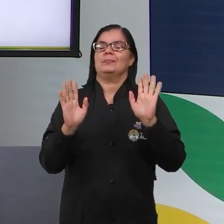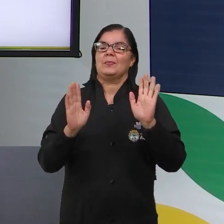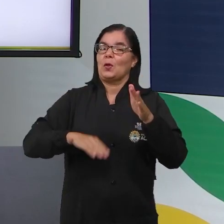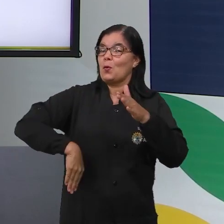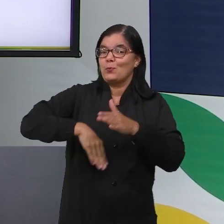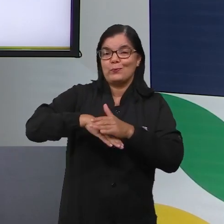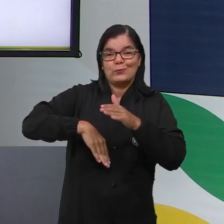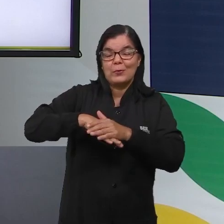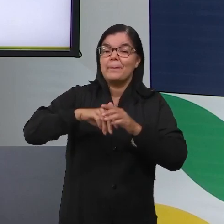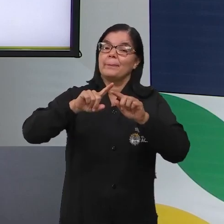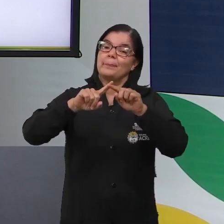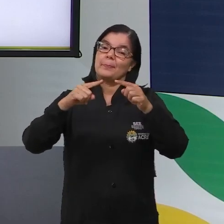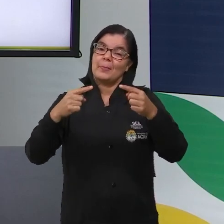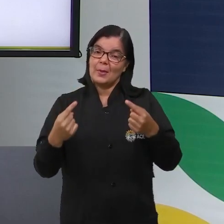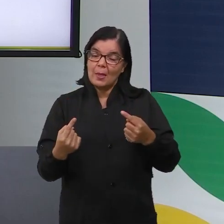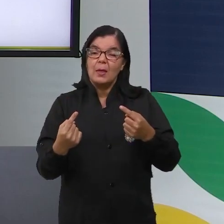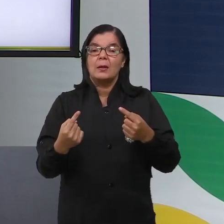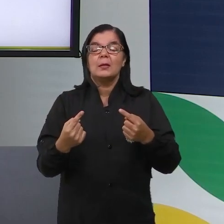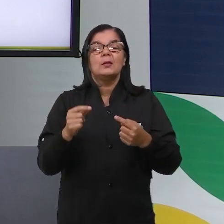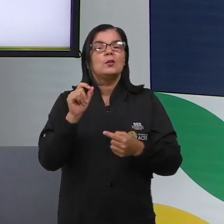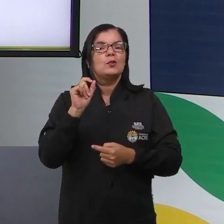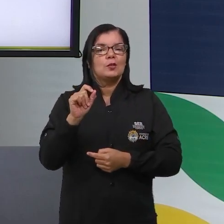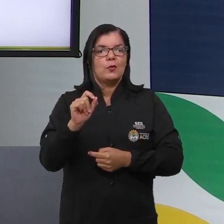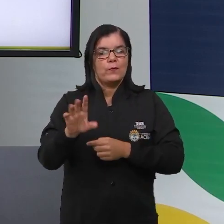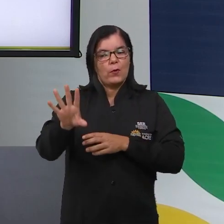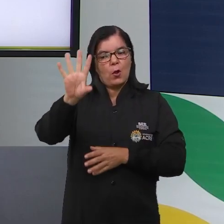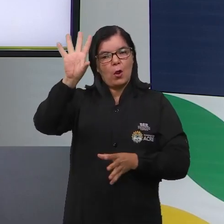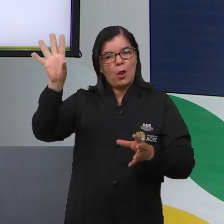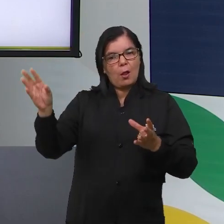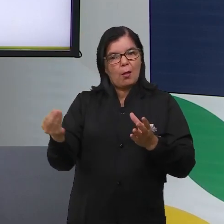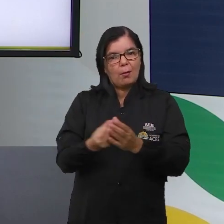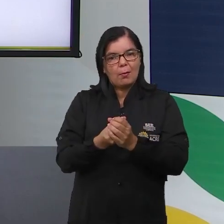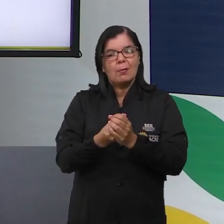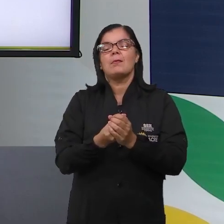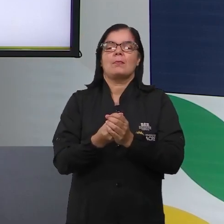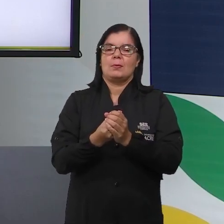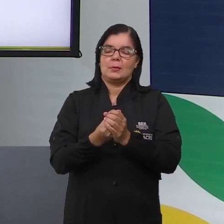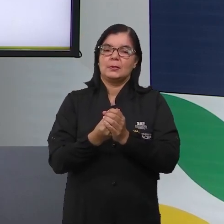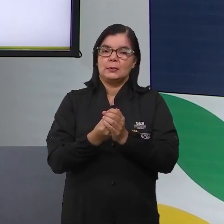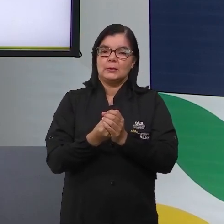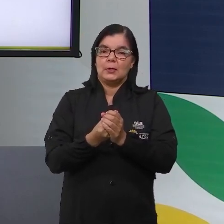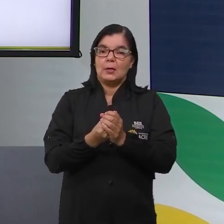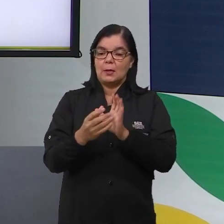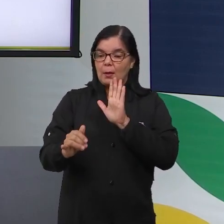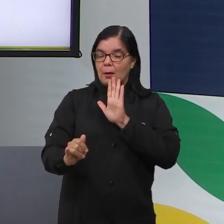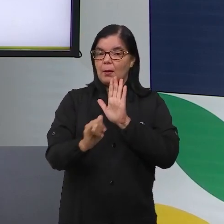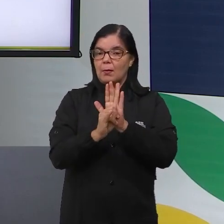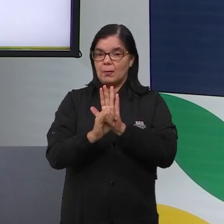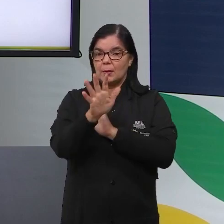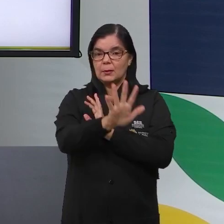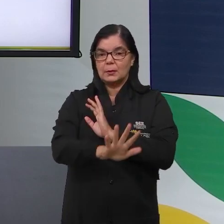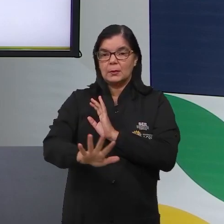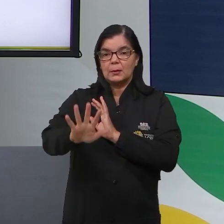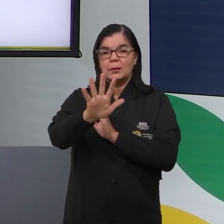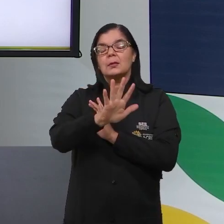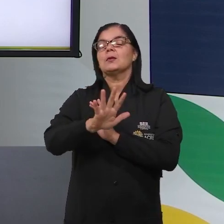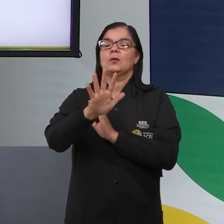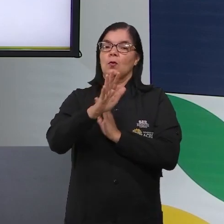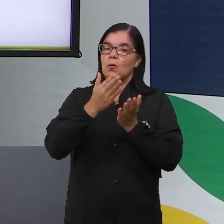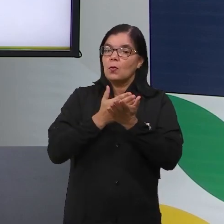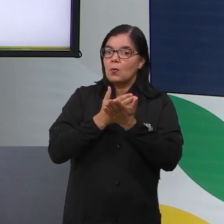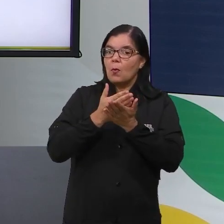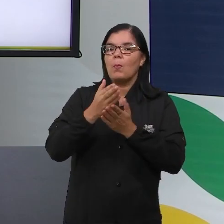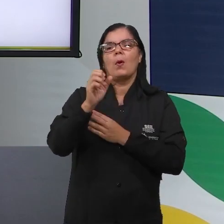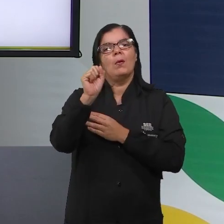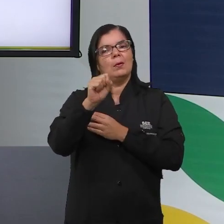Não foi. Mas aquilo foi inserido e enraizado na identidade nacional, que aquilo começou